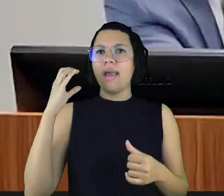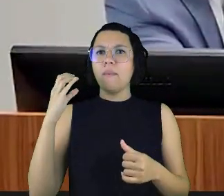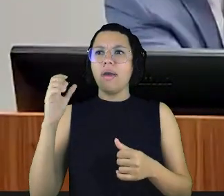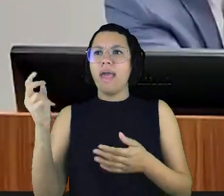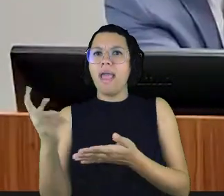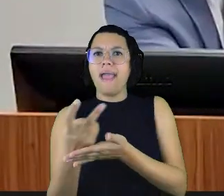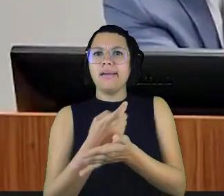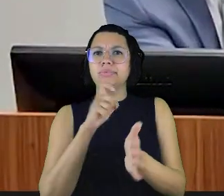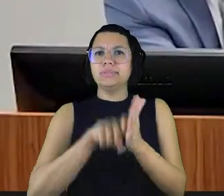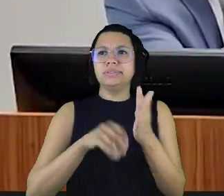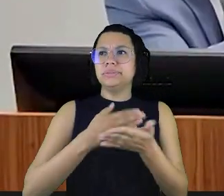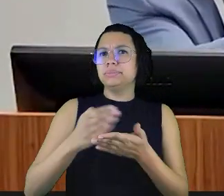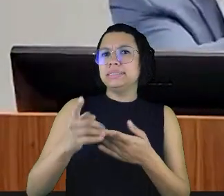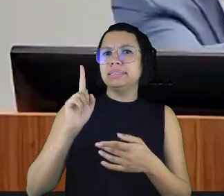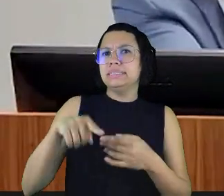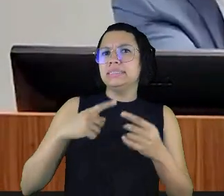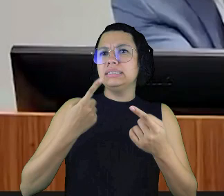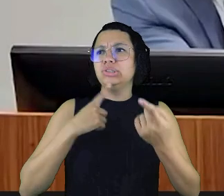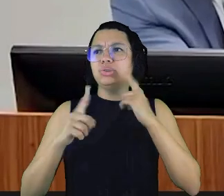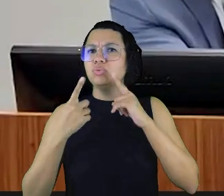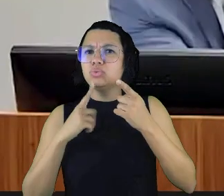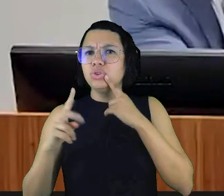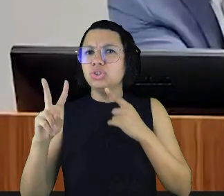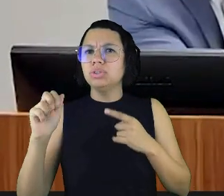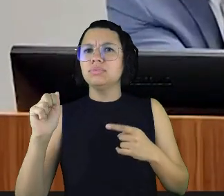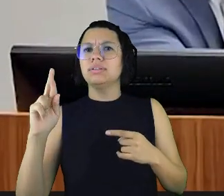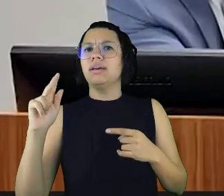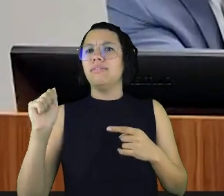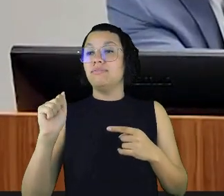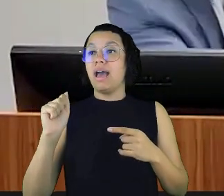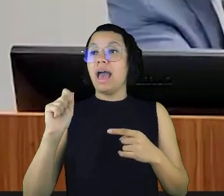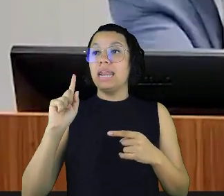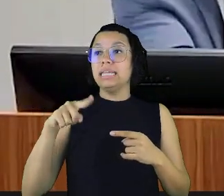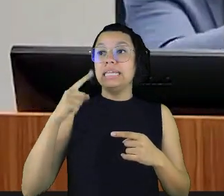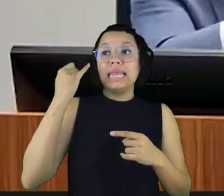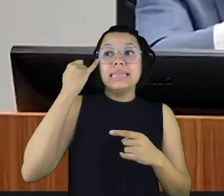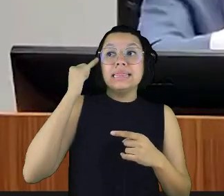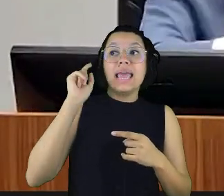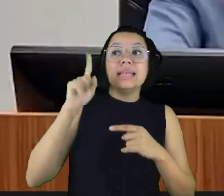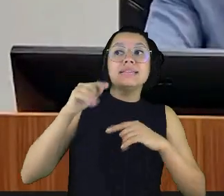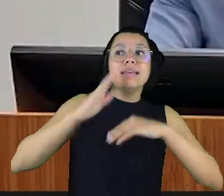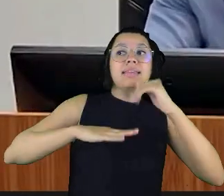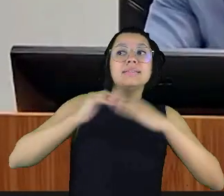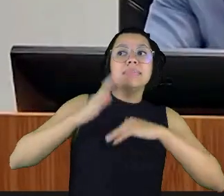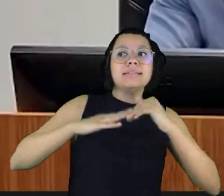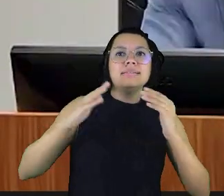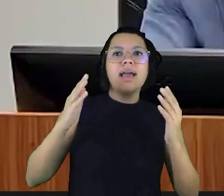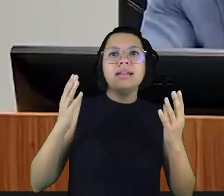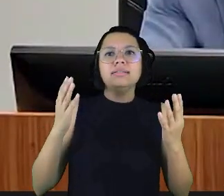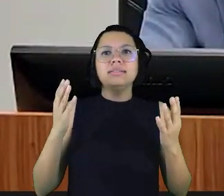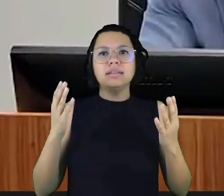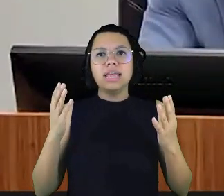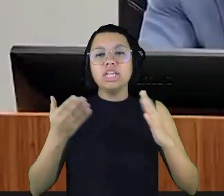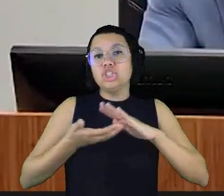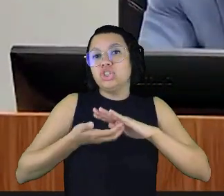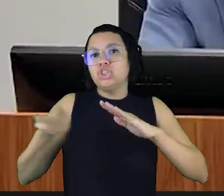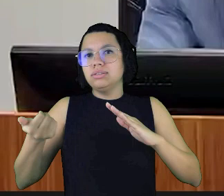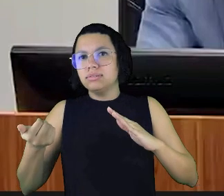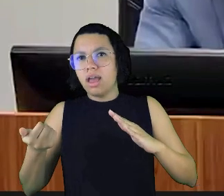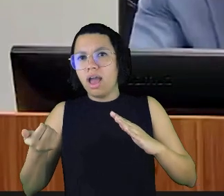discutido na vara que supostamente seria especializada em expropriar